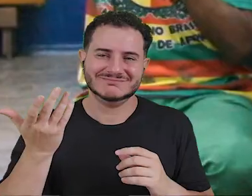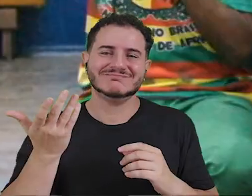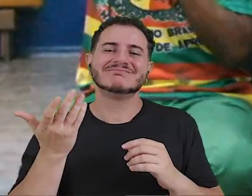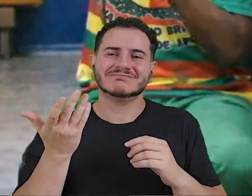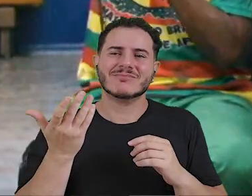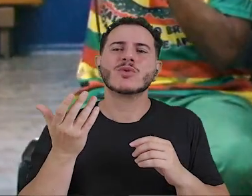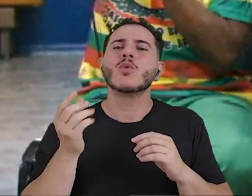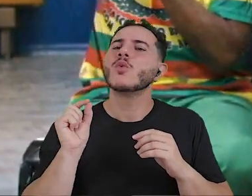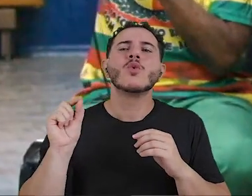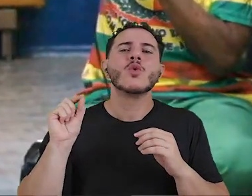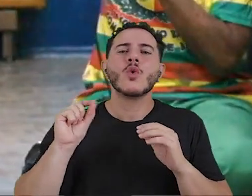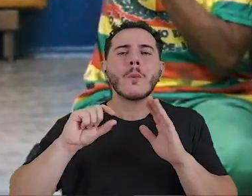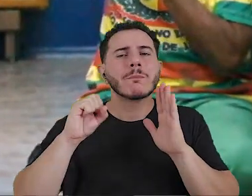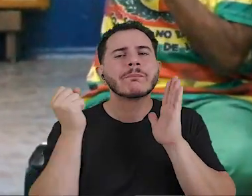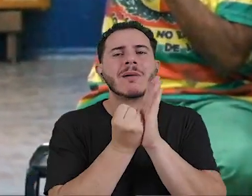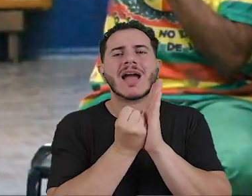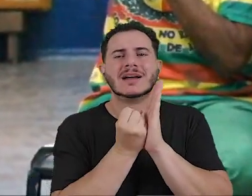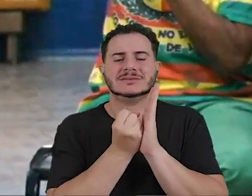Marcação,